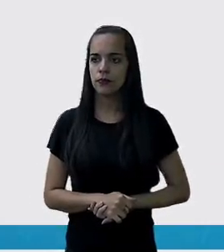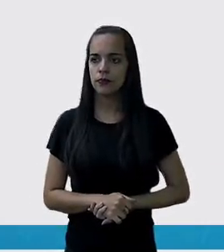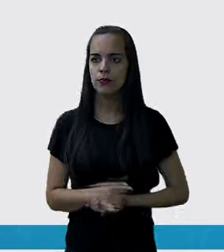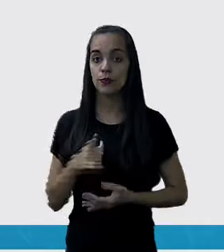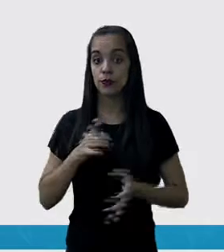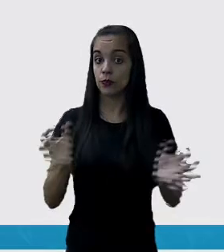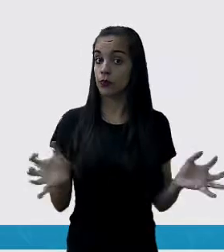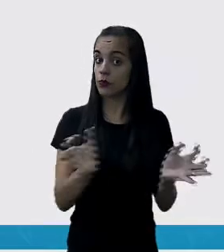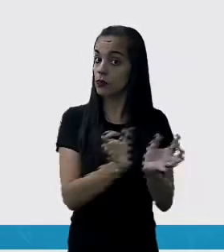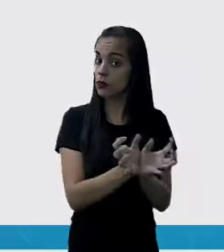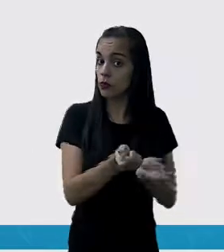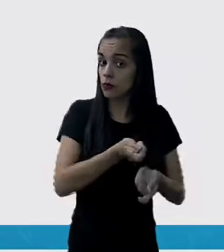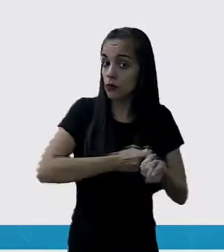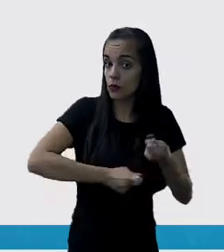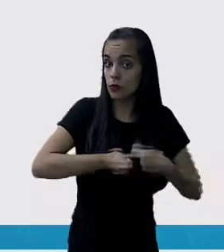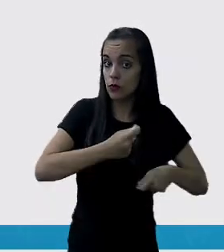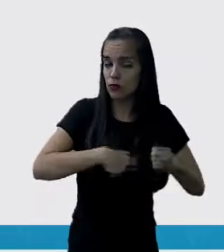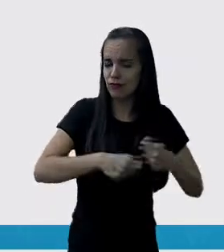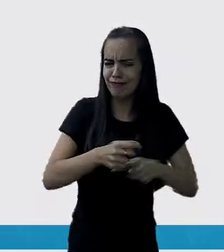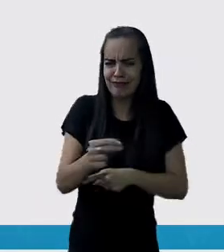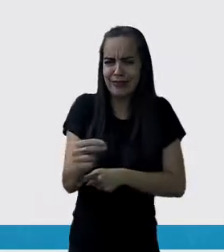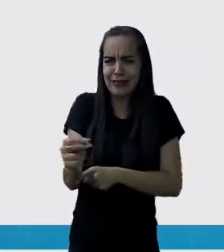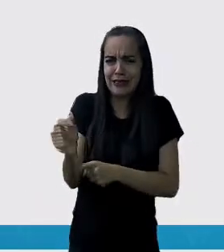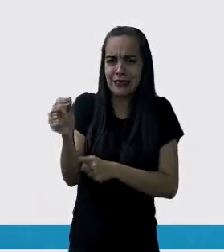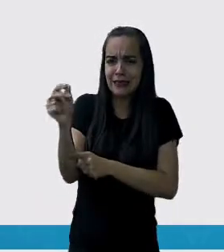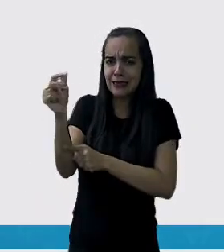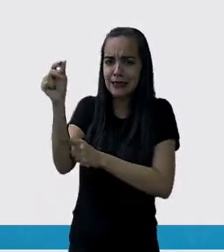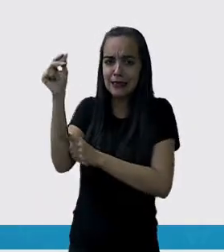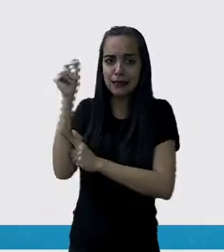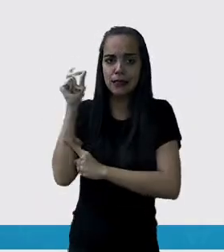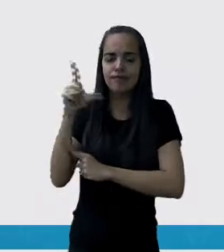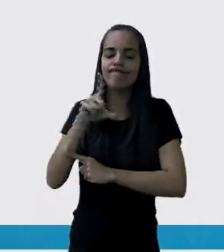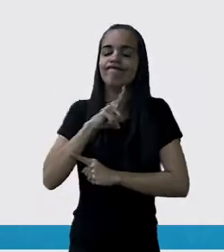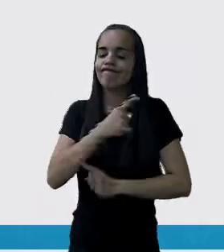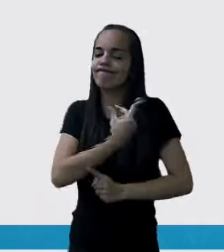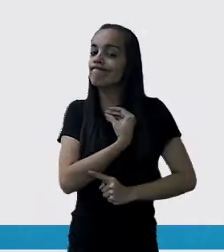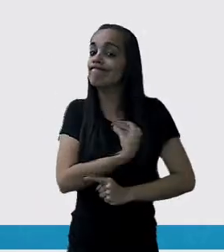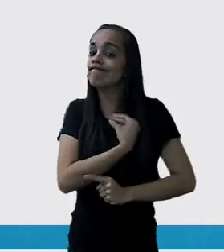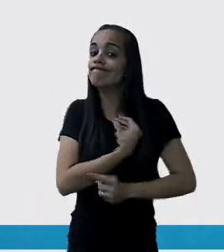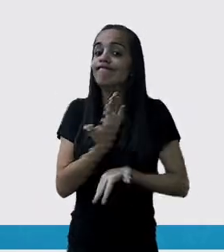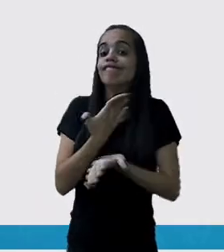Bloco econômico mais antigo. Existe desde